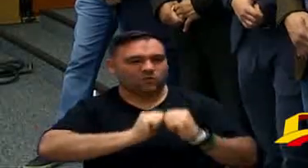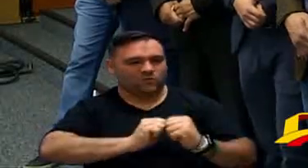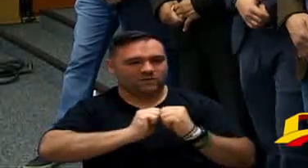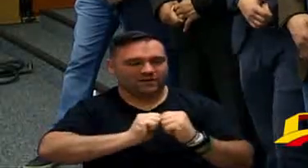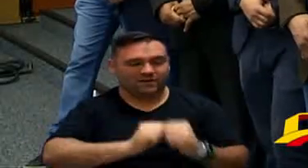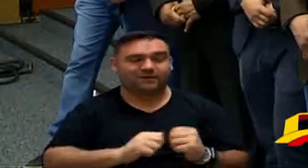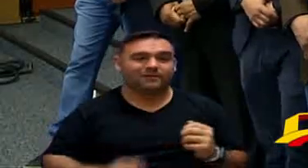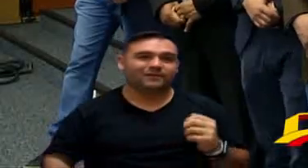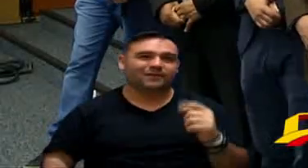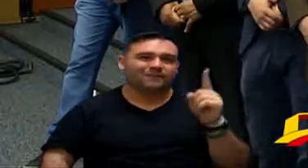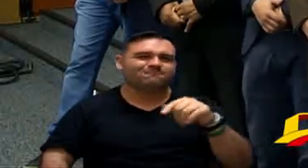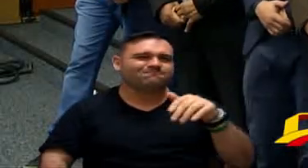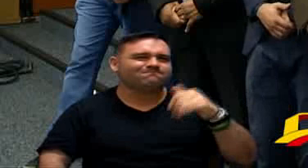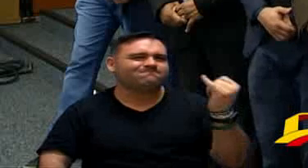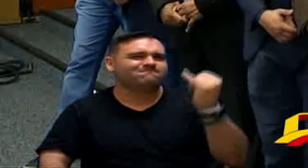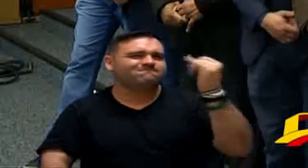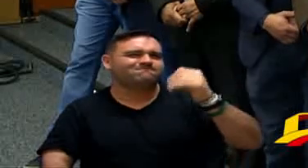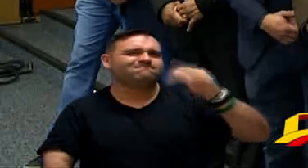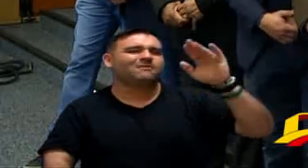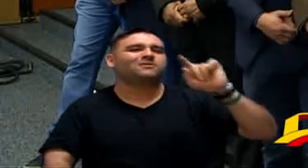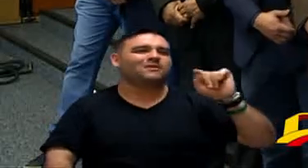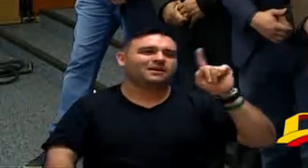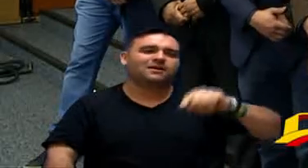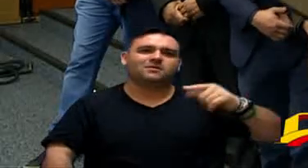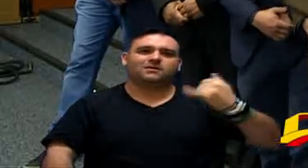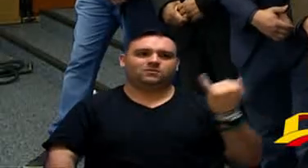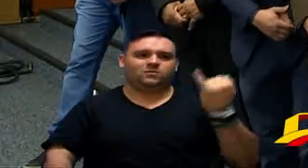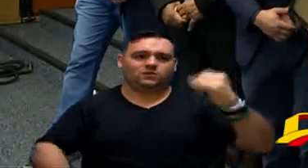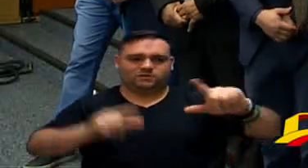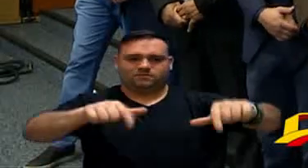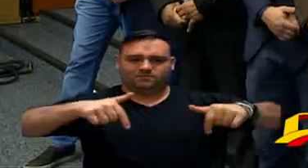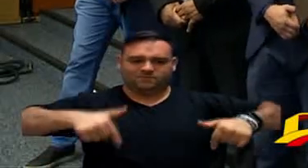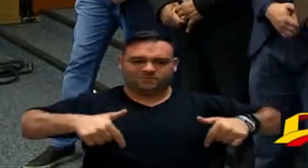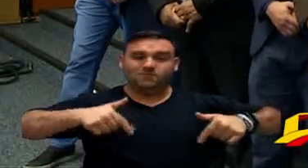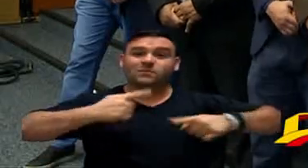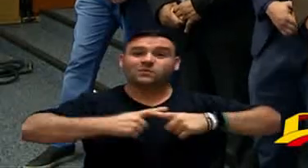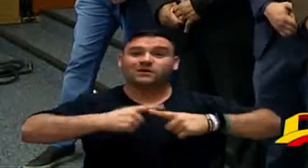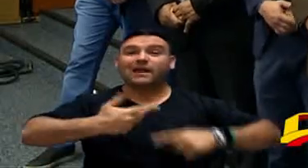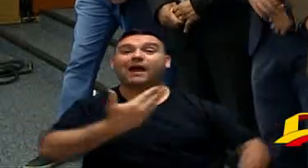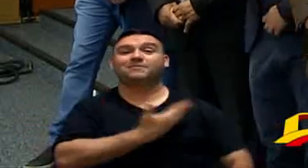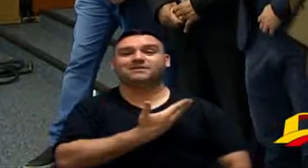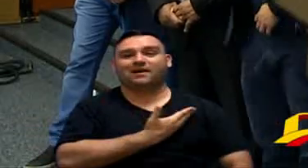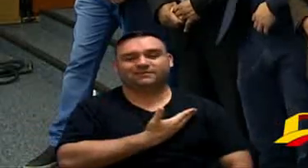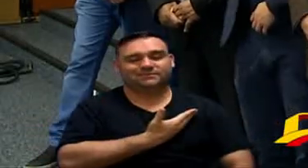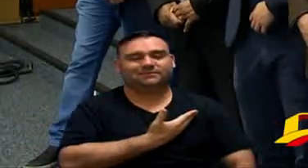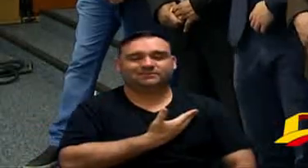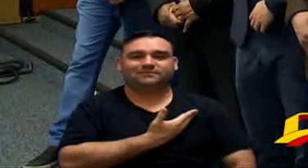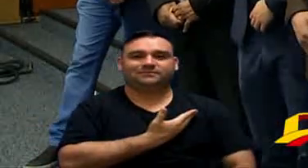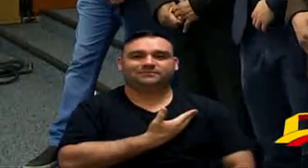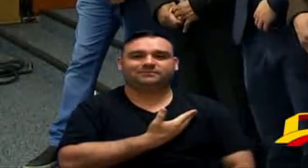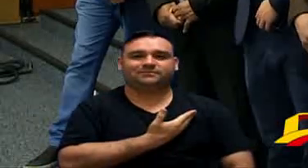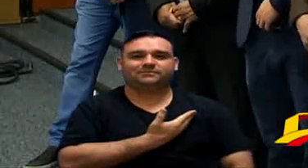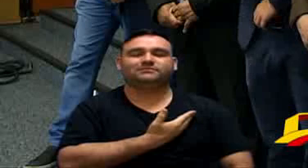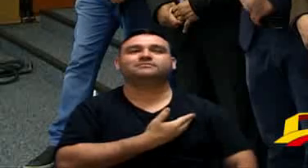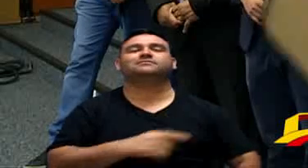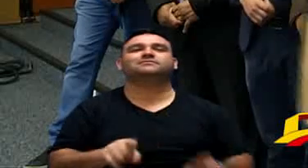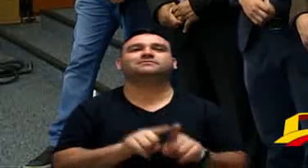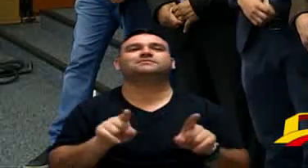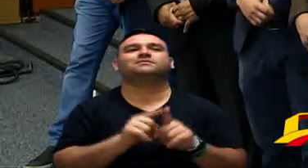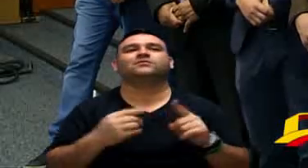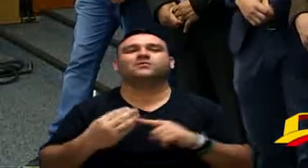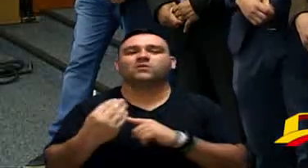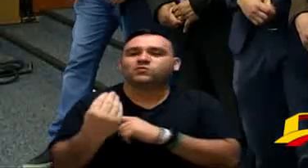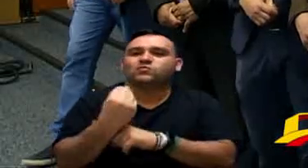muito mais importante que esses votos que são importantíssimos mas por isso pela amizade viu e por cuidarem